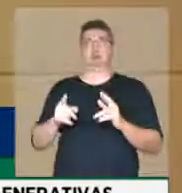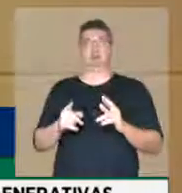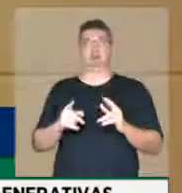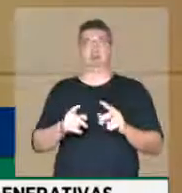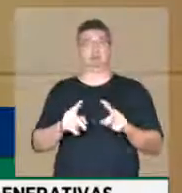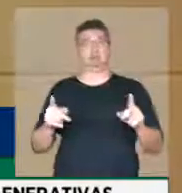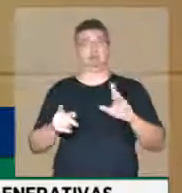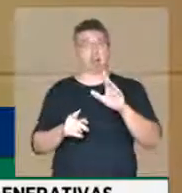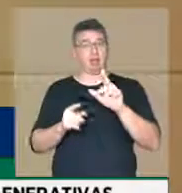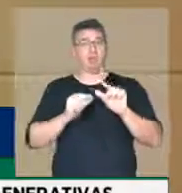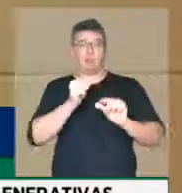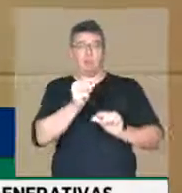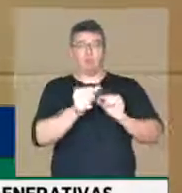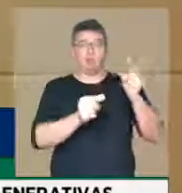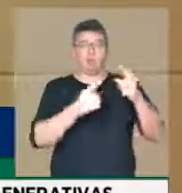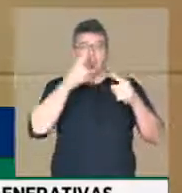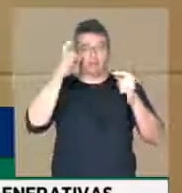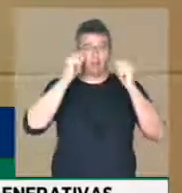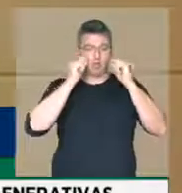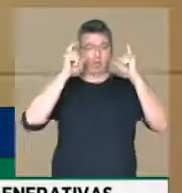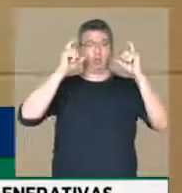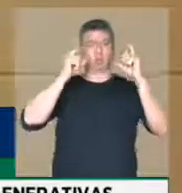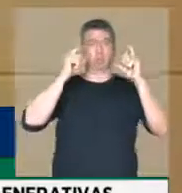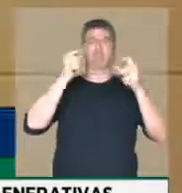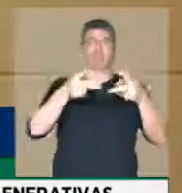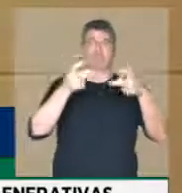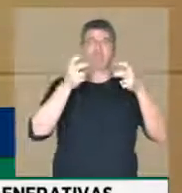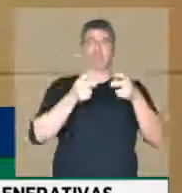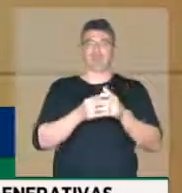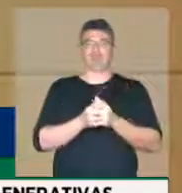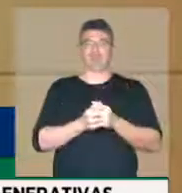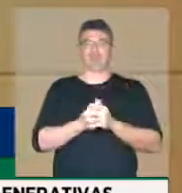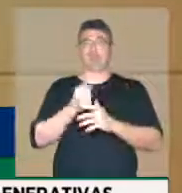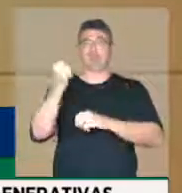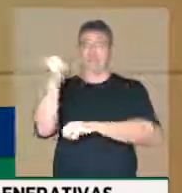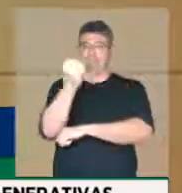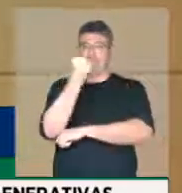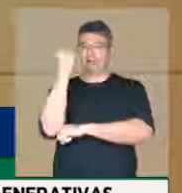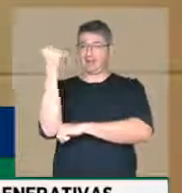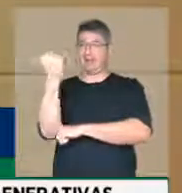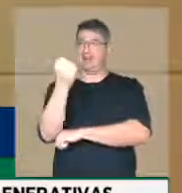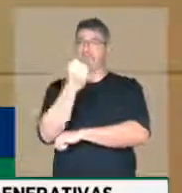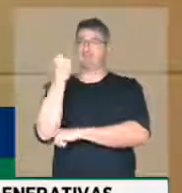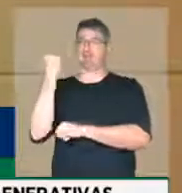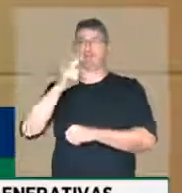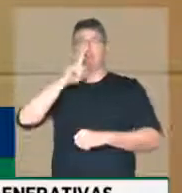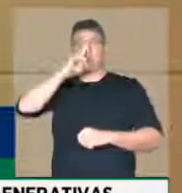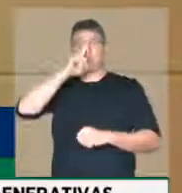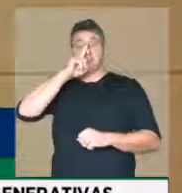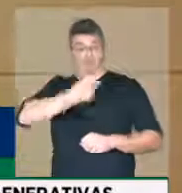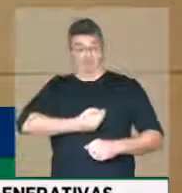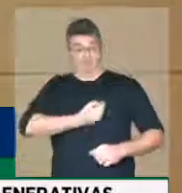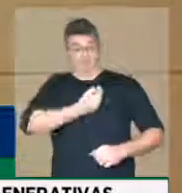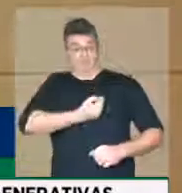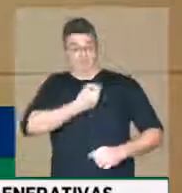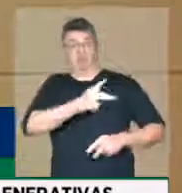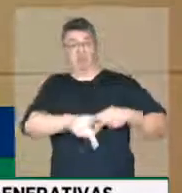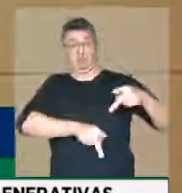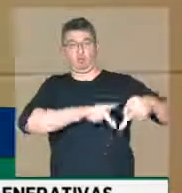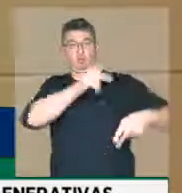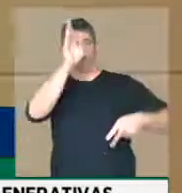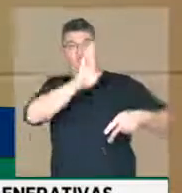Mas, pouco a pouco, as pessoas vão se dando conta, presidente, do grave risco que representa para a vida dos